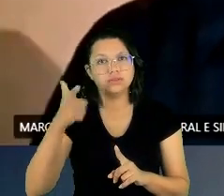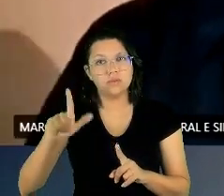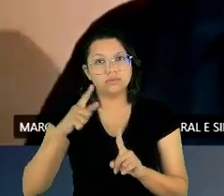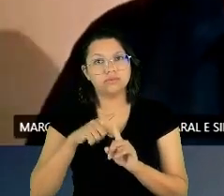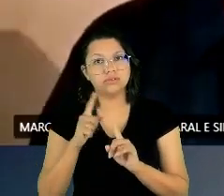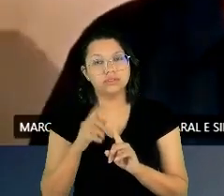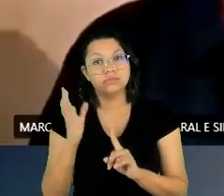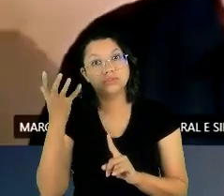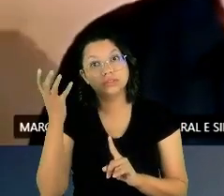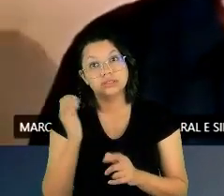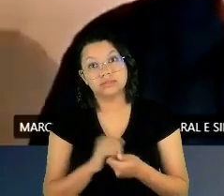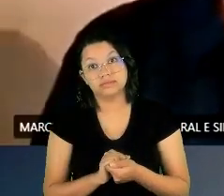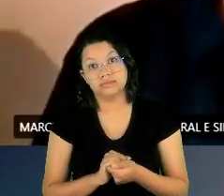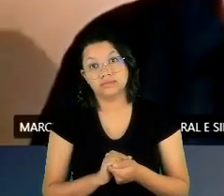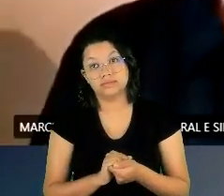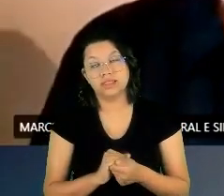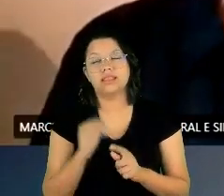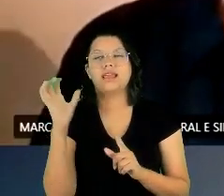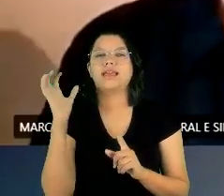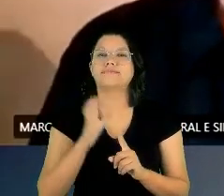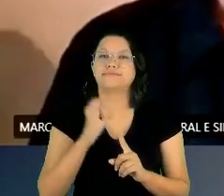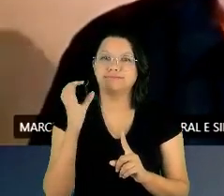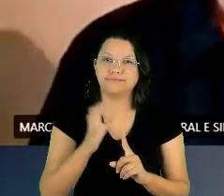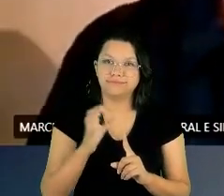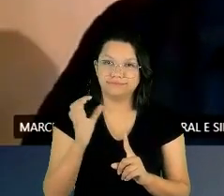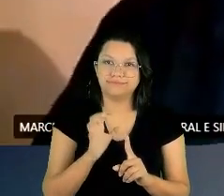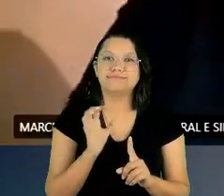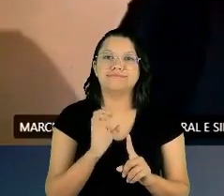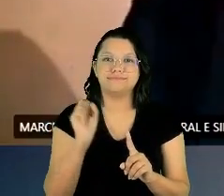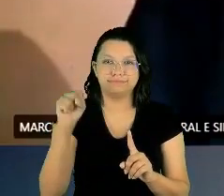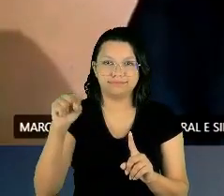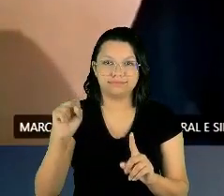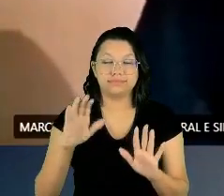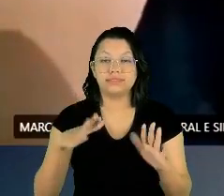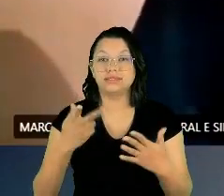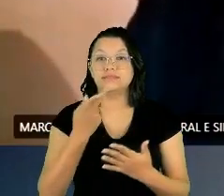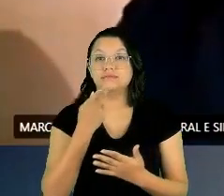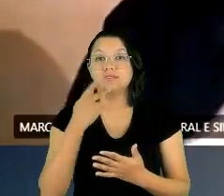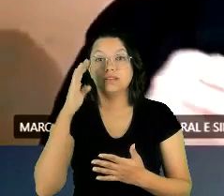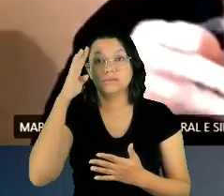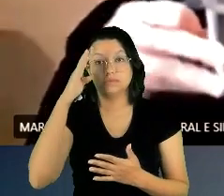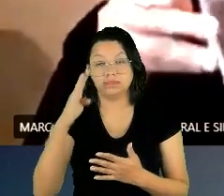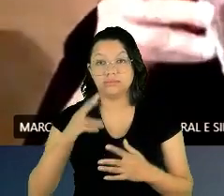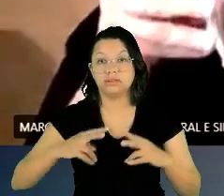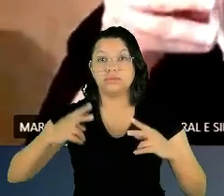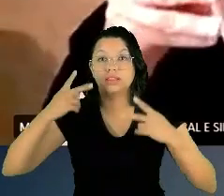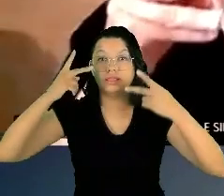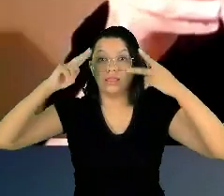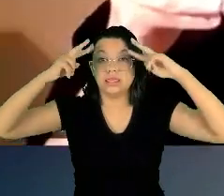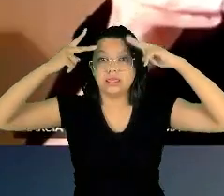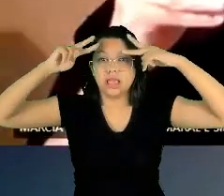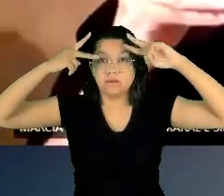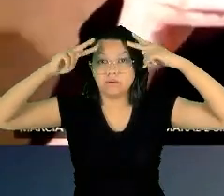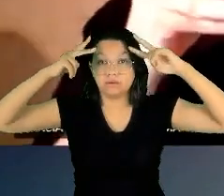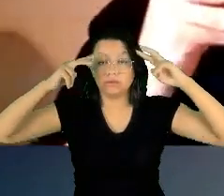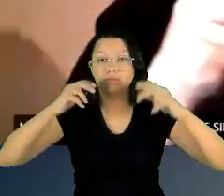outras formas, de outros tipos de tomar decisão? Influenciam. Então, primeiro eu vou falar um pouquinho dos principais,